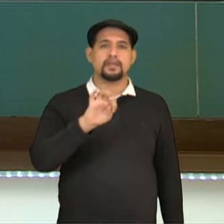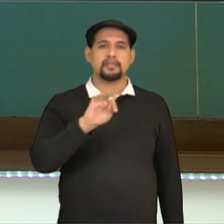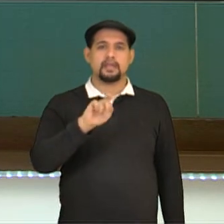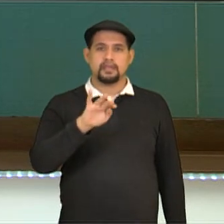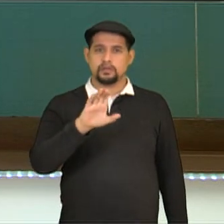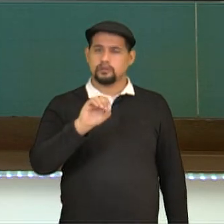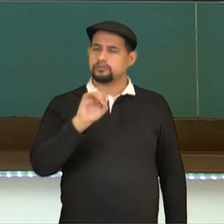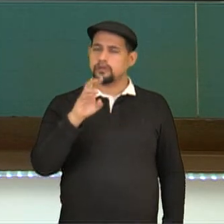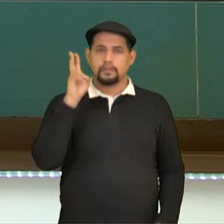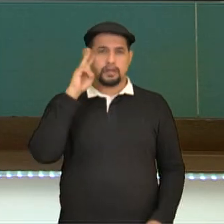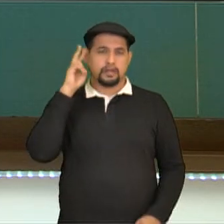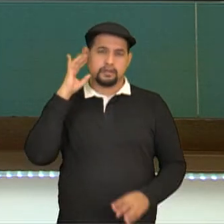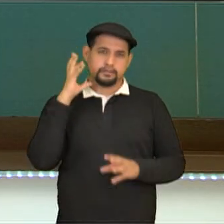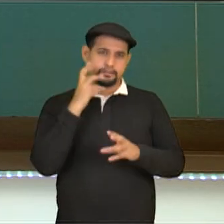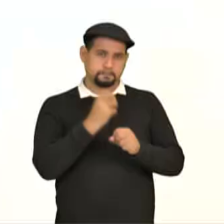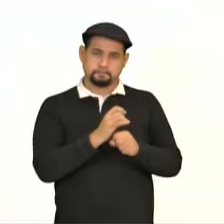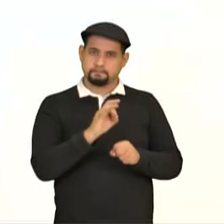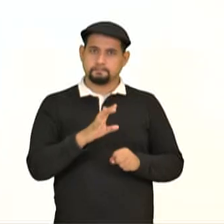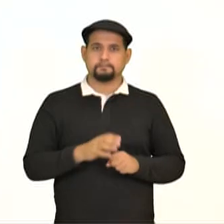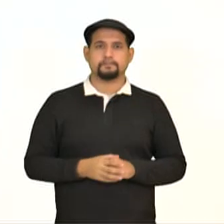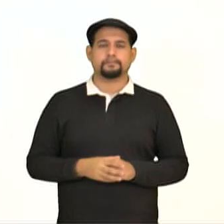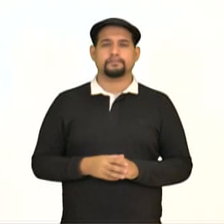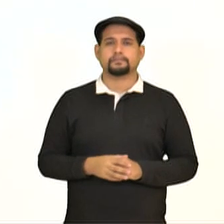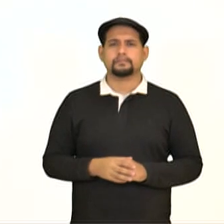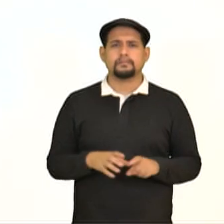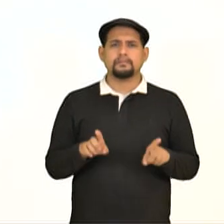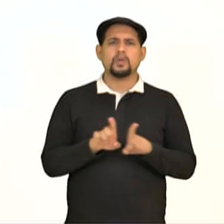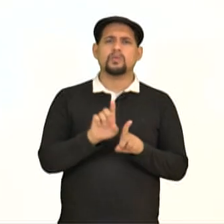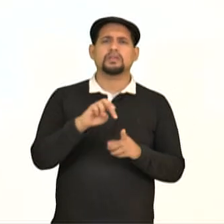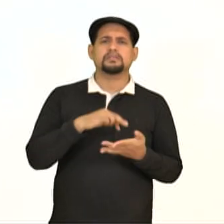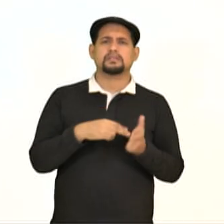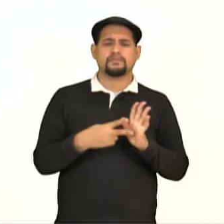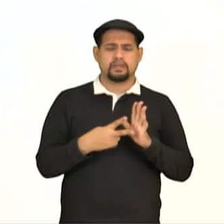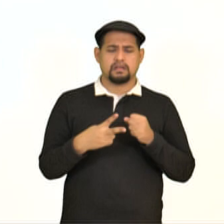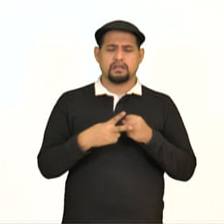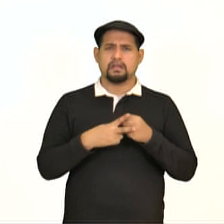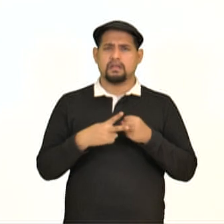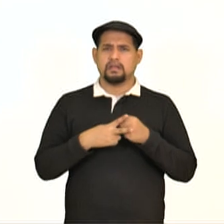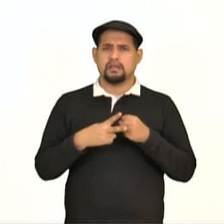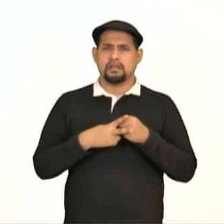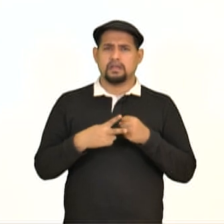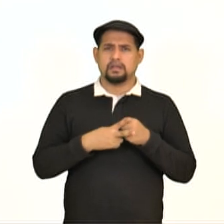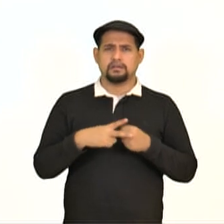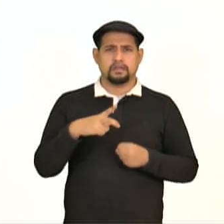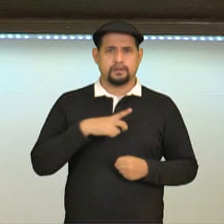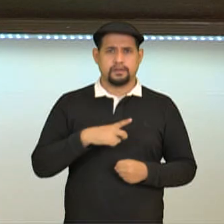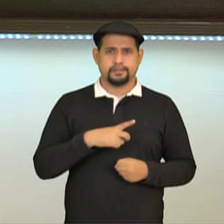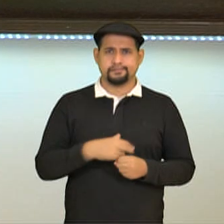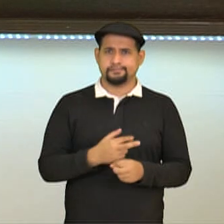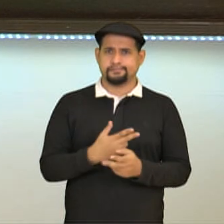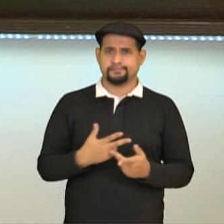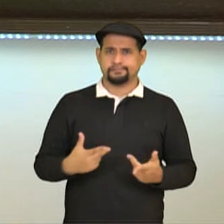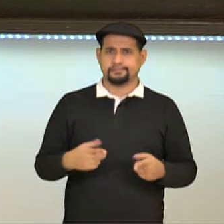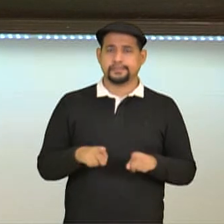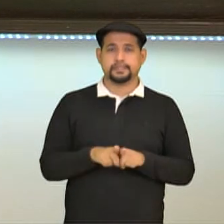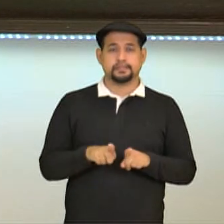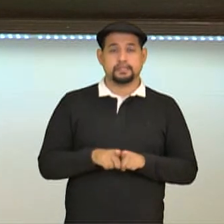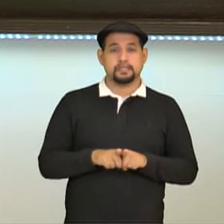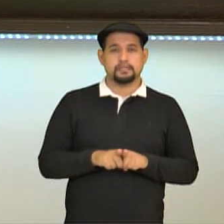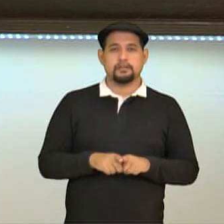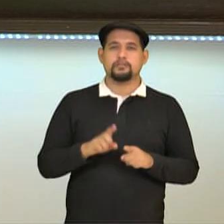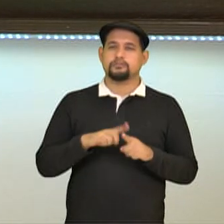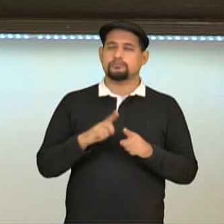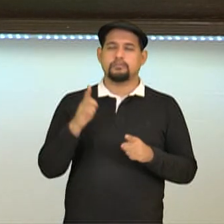retomada. Ok? Então, nesse fragmento, quais são os verbos? Agora, vocês têm subsídios, né, de posse desse flashback